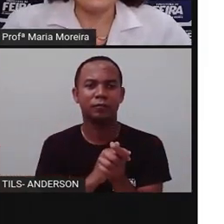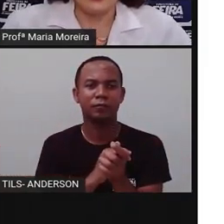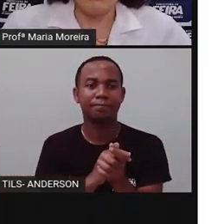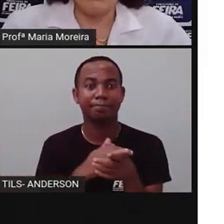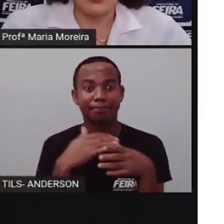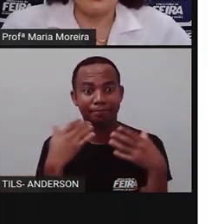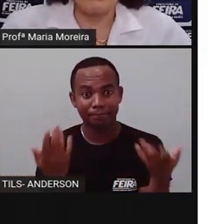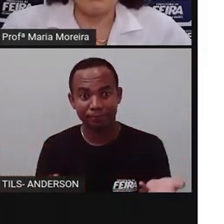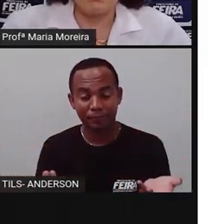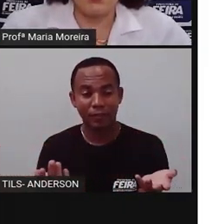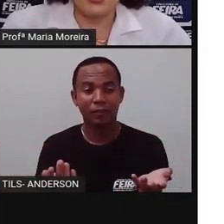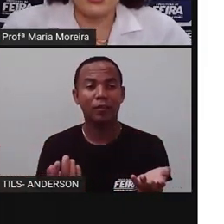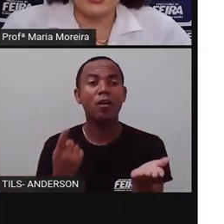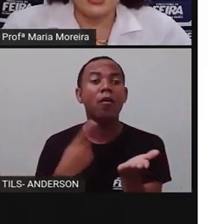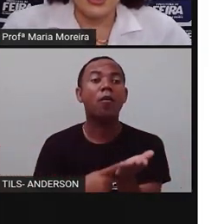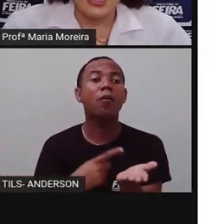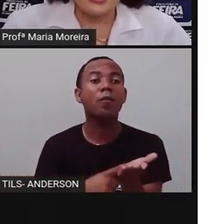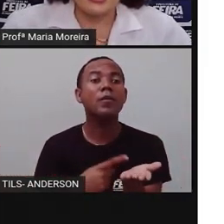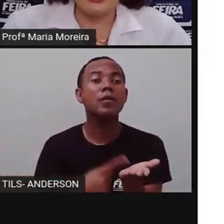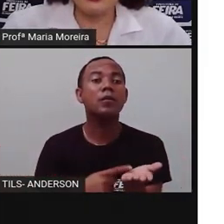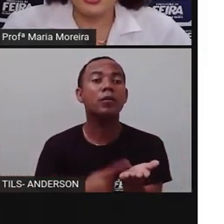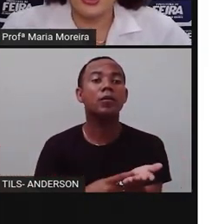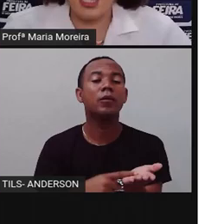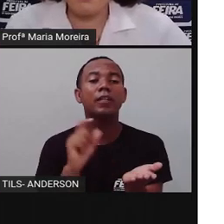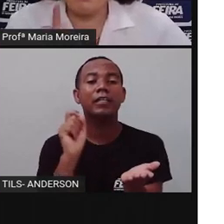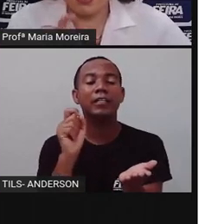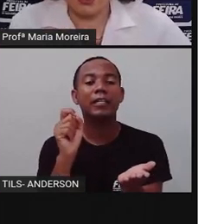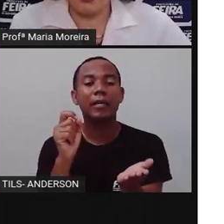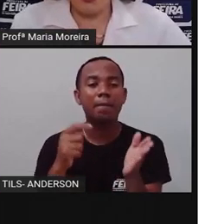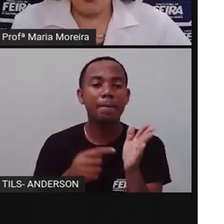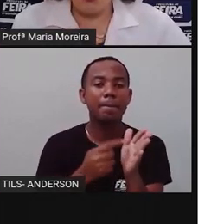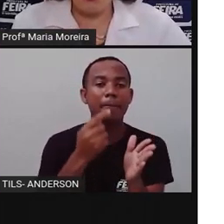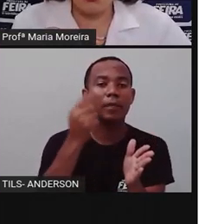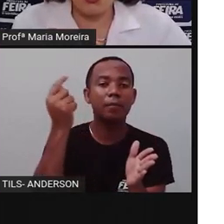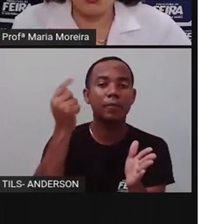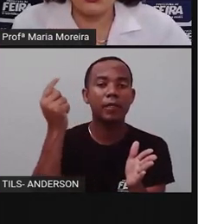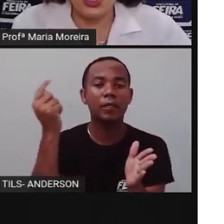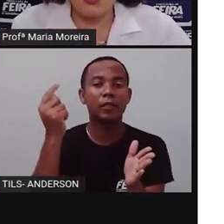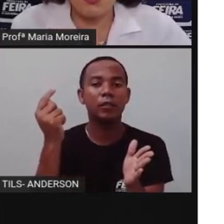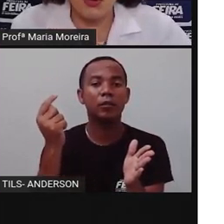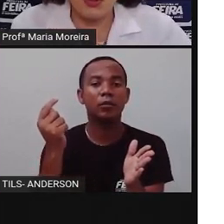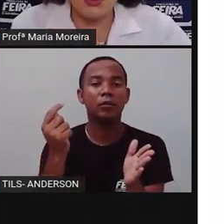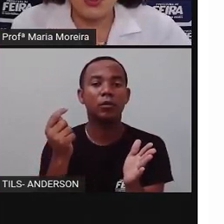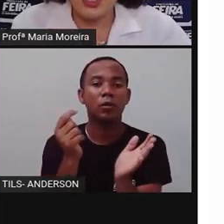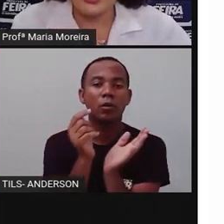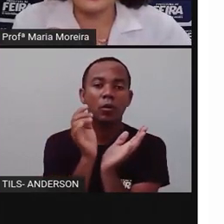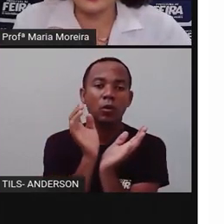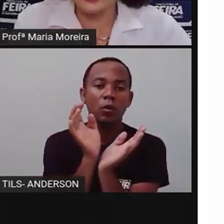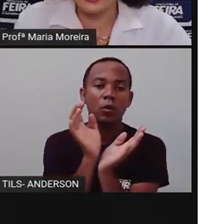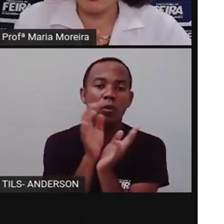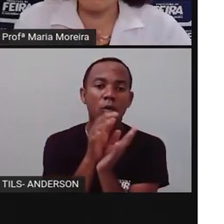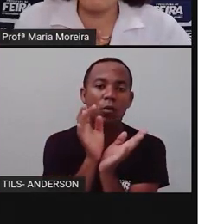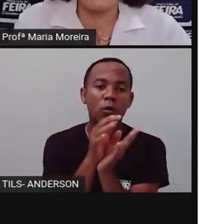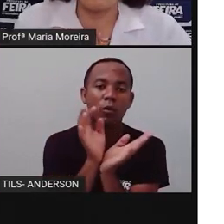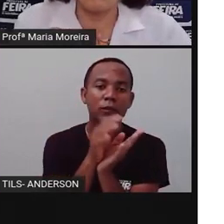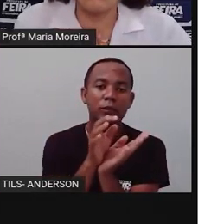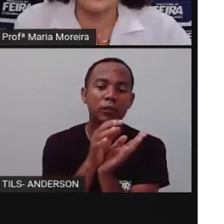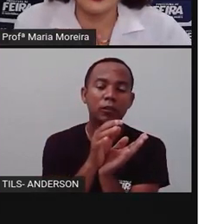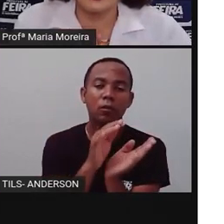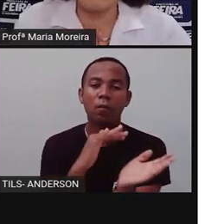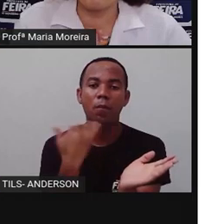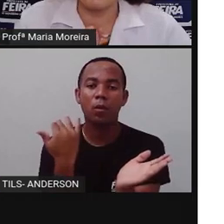E então ele propôs: quem chegar primeiro com o crocodilo morto ganha